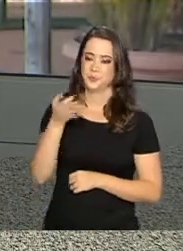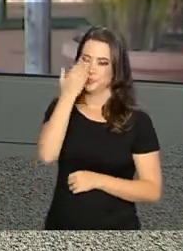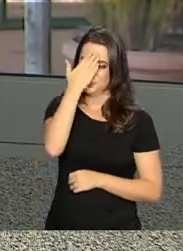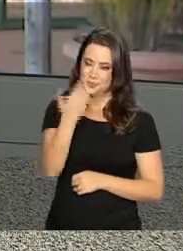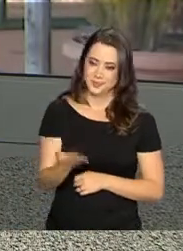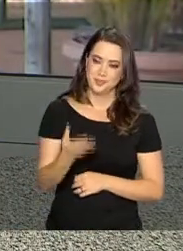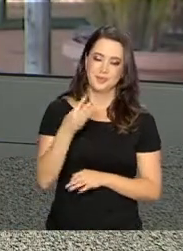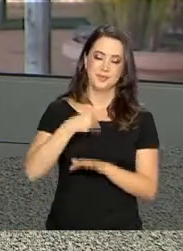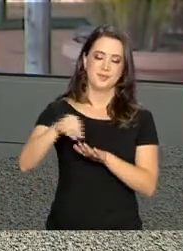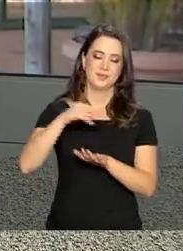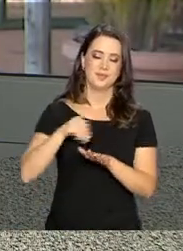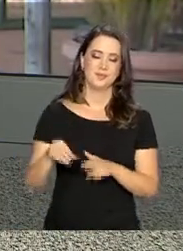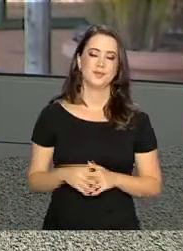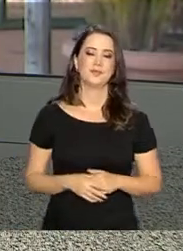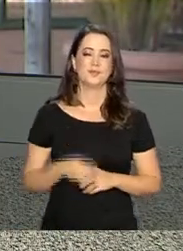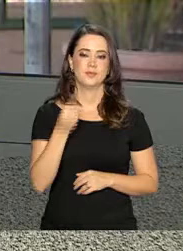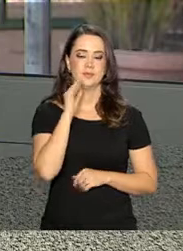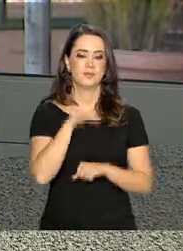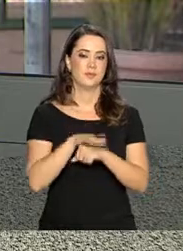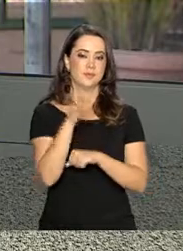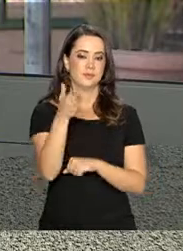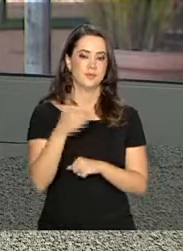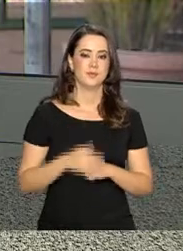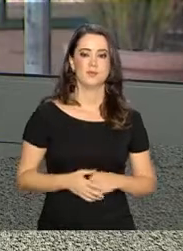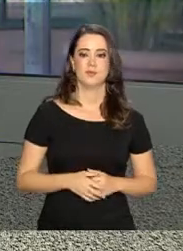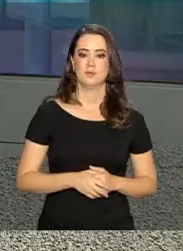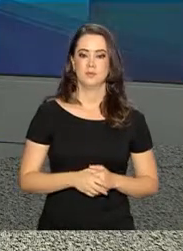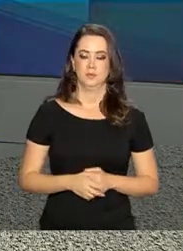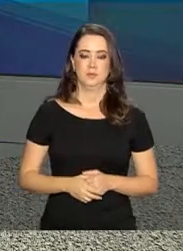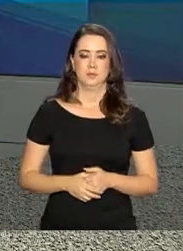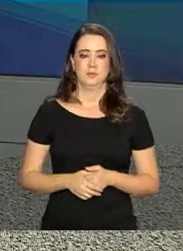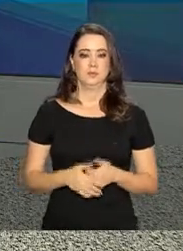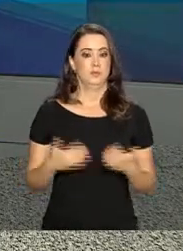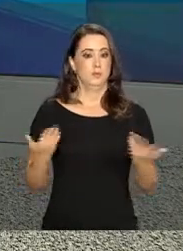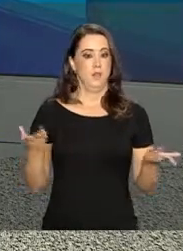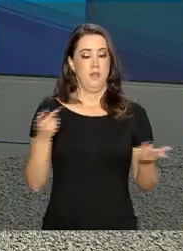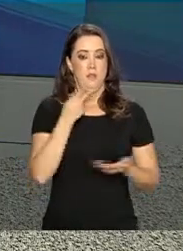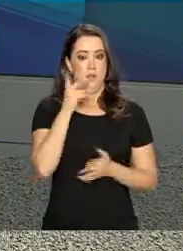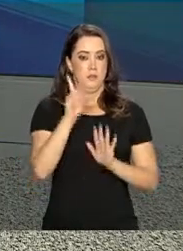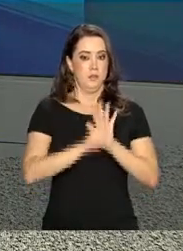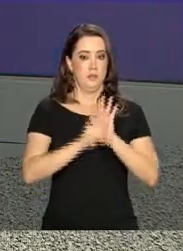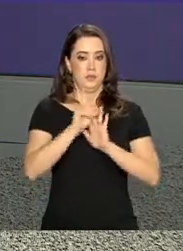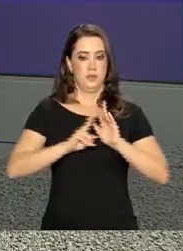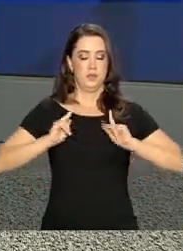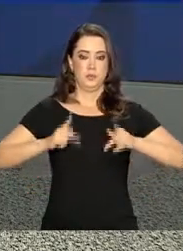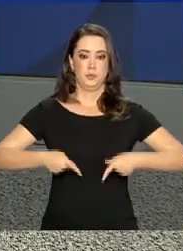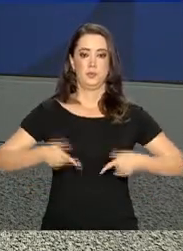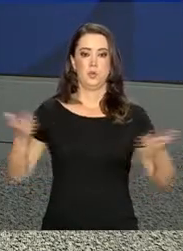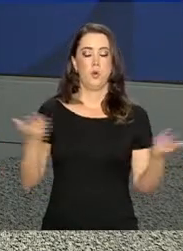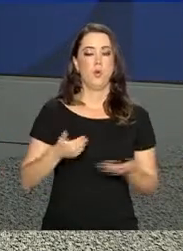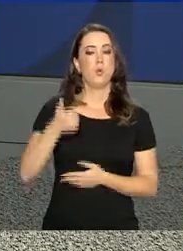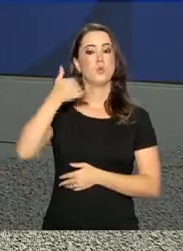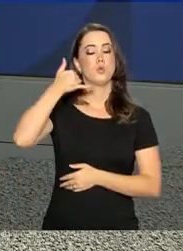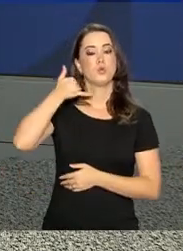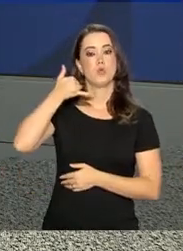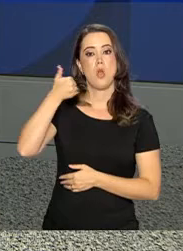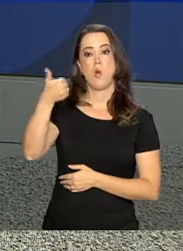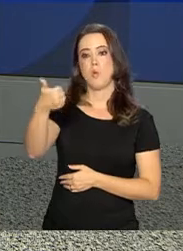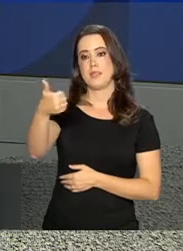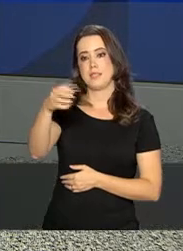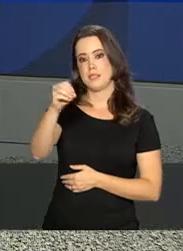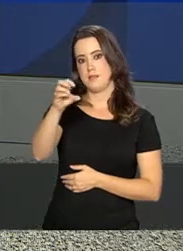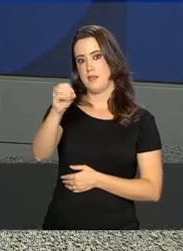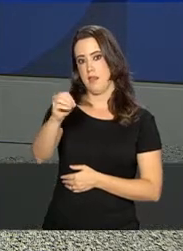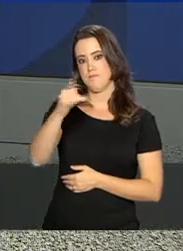certo, Dani. Obrigado, então, pelas informações. Boa noite aí para você. E ainda sobre direitos humanos, hoje o Disque 100, que é a